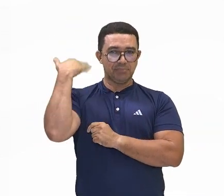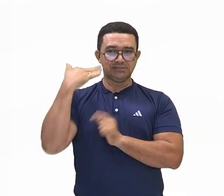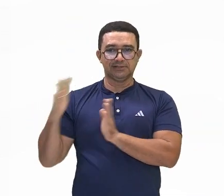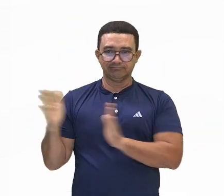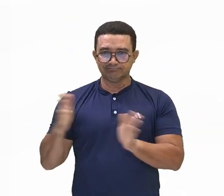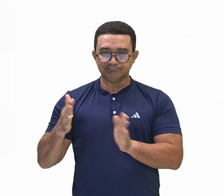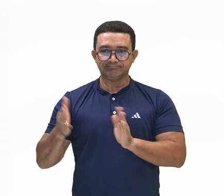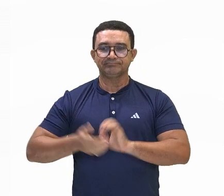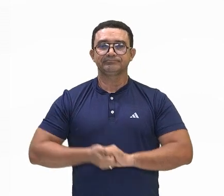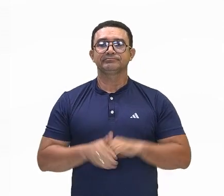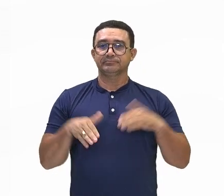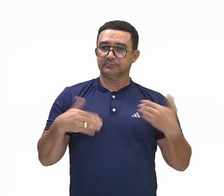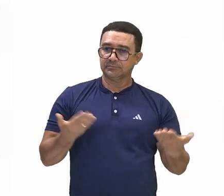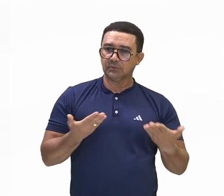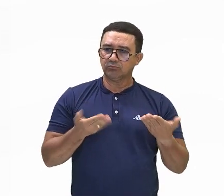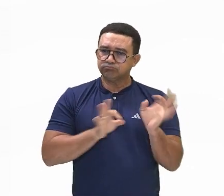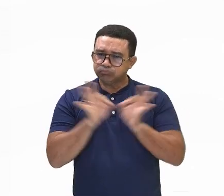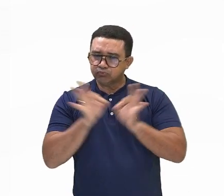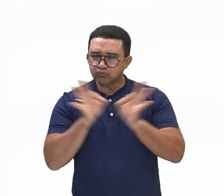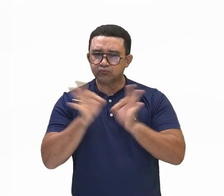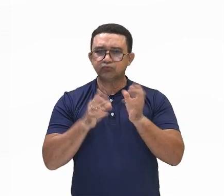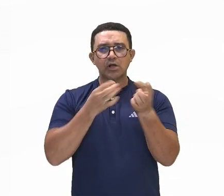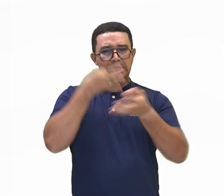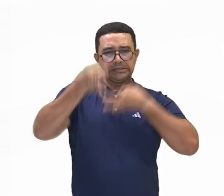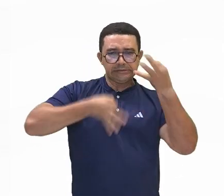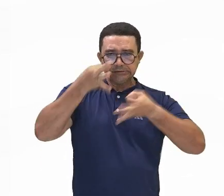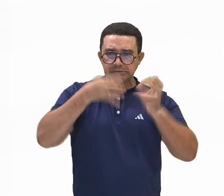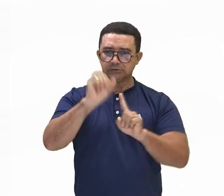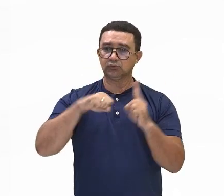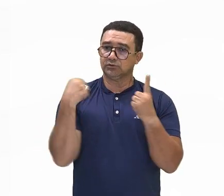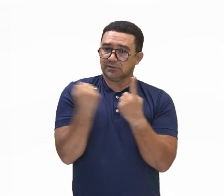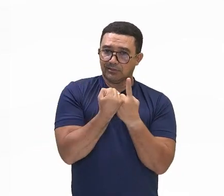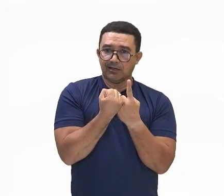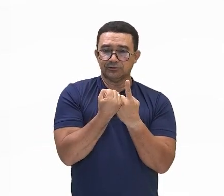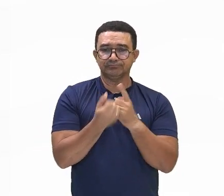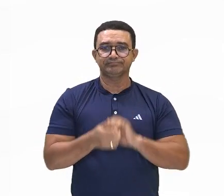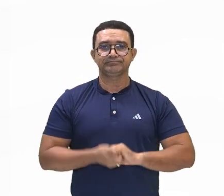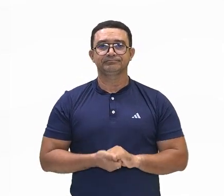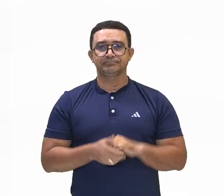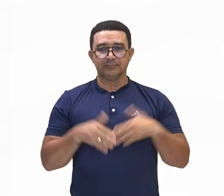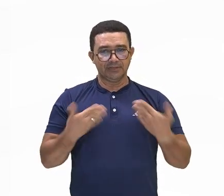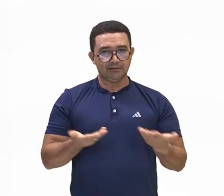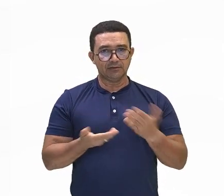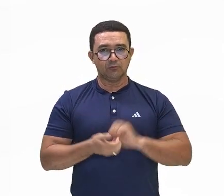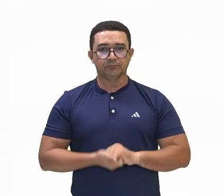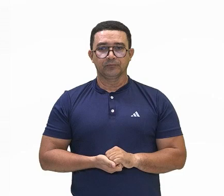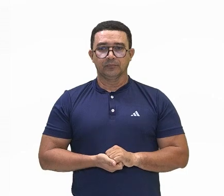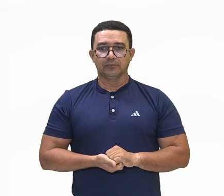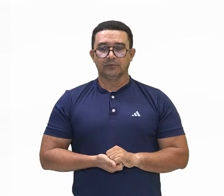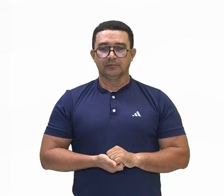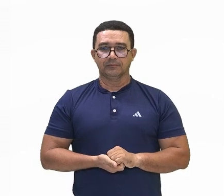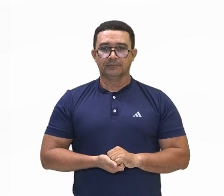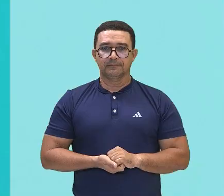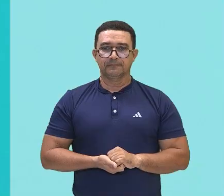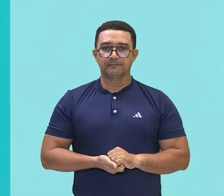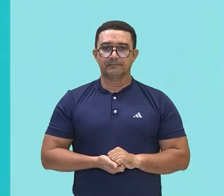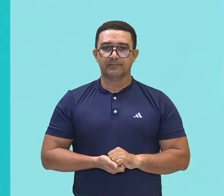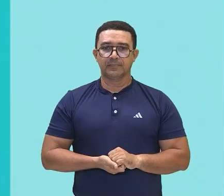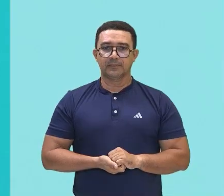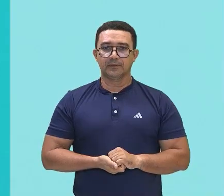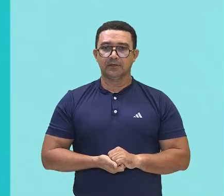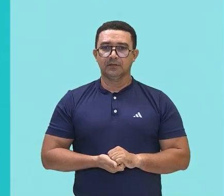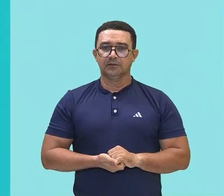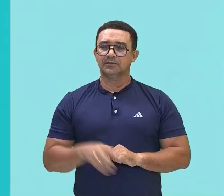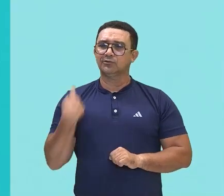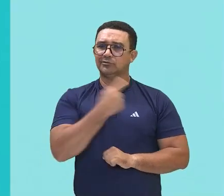construindo críticas a temas sociais. Surgiu no final do século XIX. Então, gente,